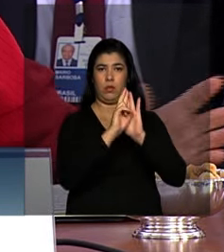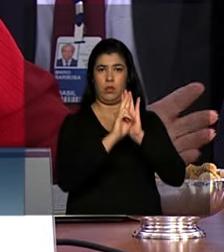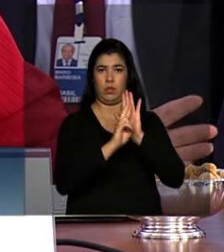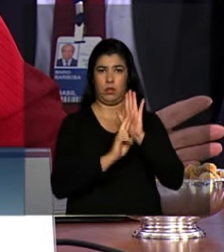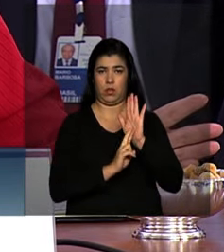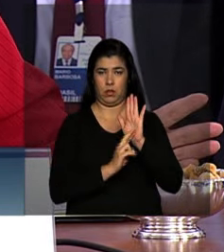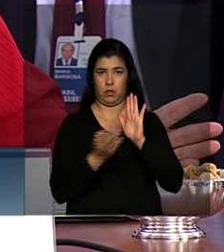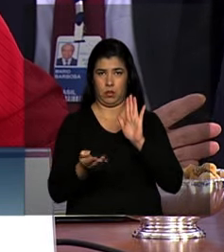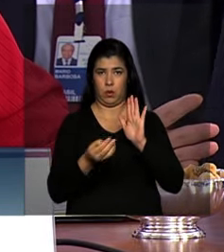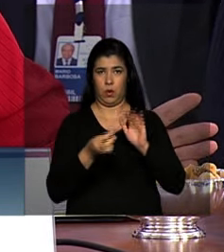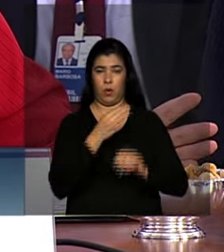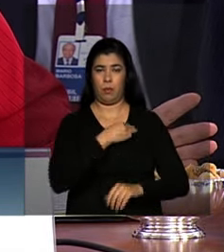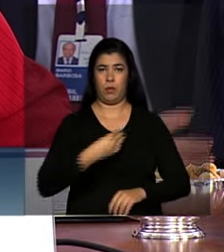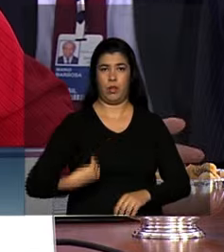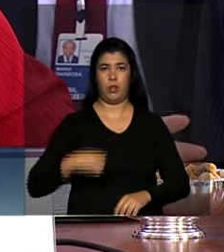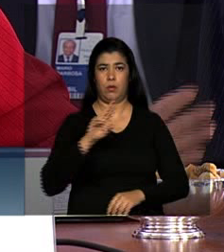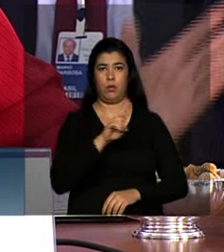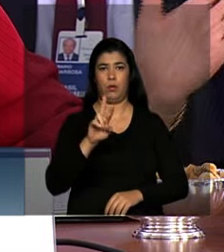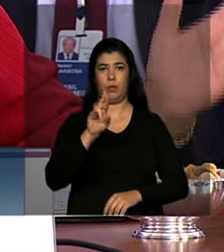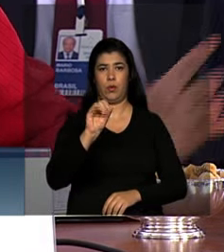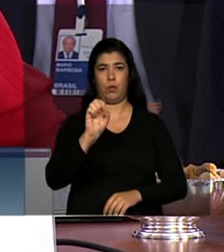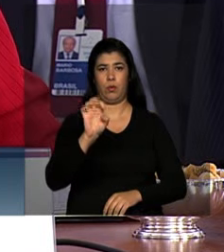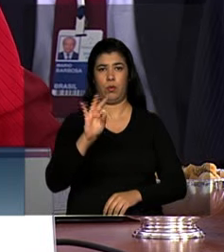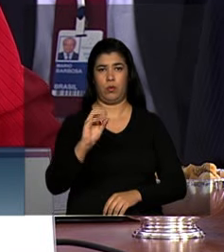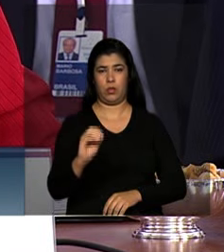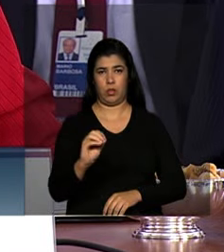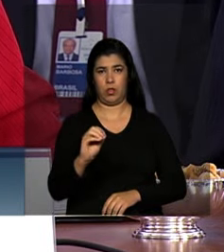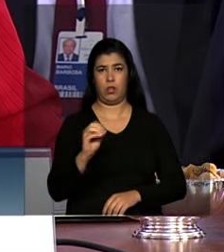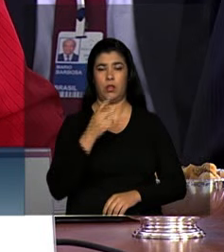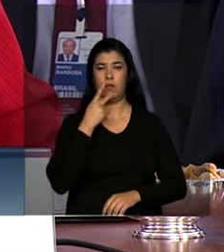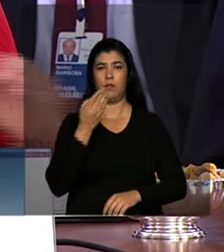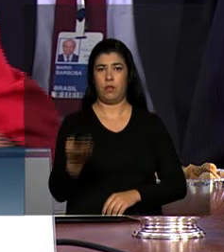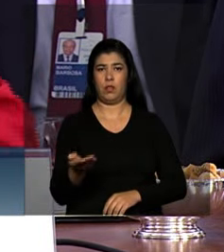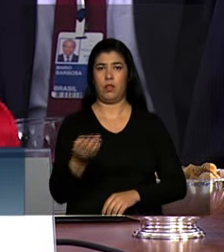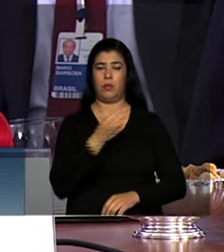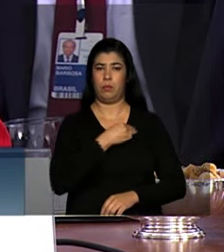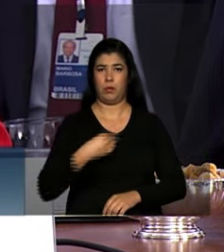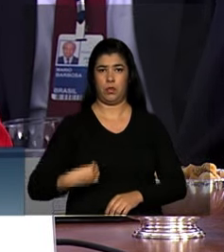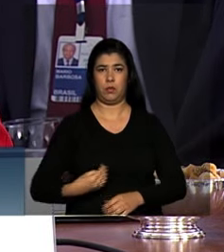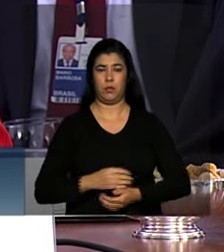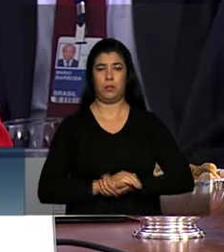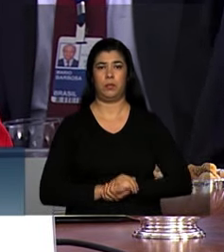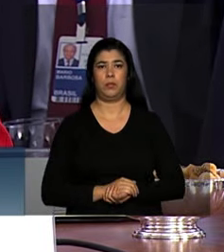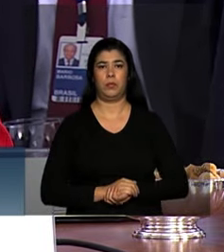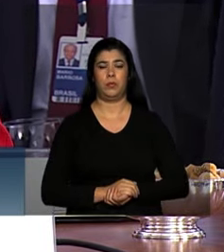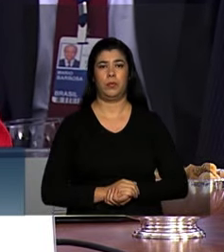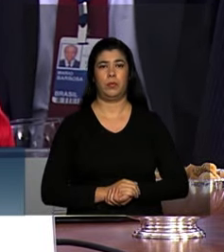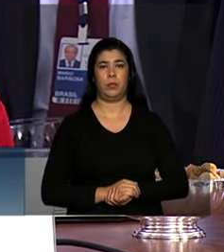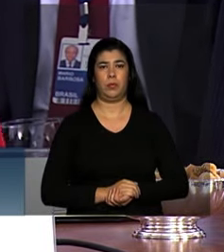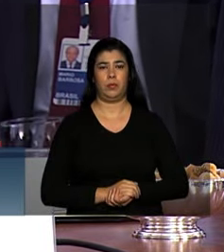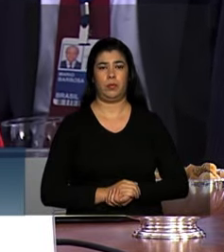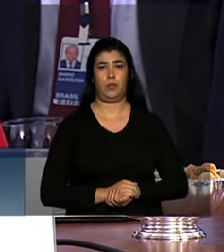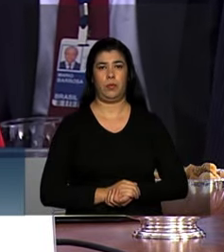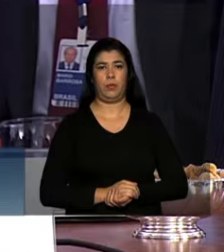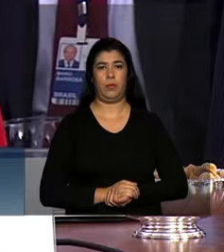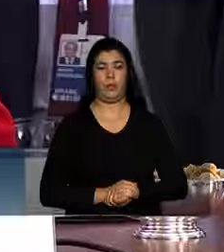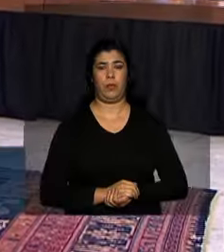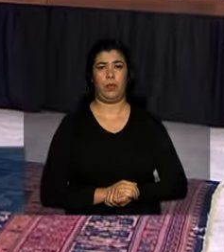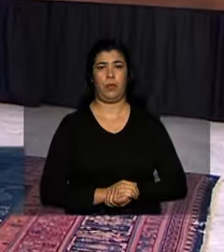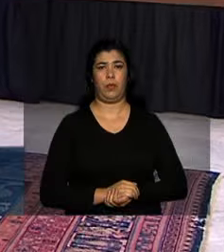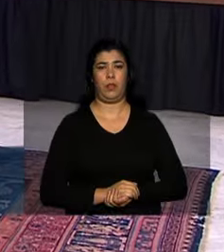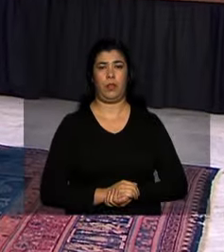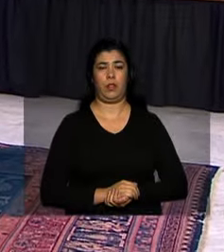pelo ministro Rosseto. Podia ter a palavra, então, ministro. Pois não, senhora presidenta. Eu faço a